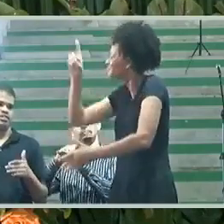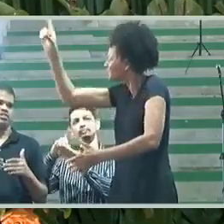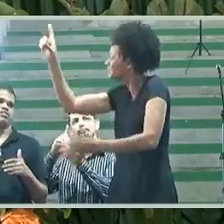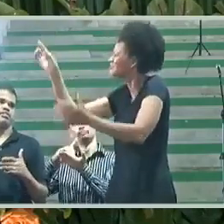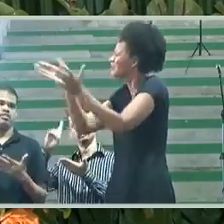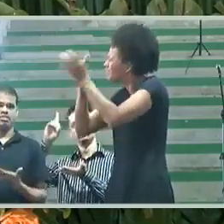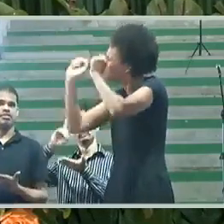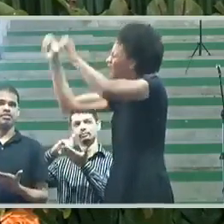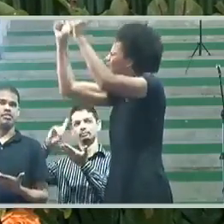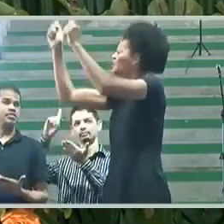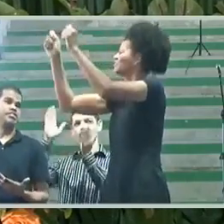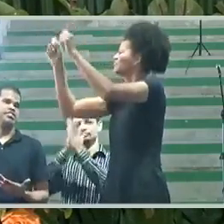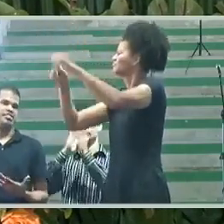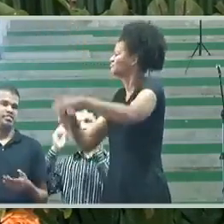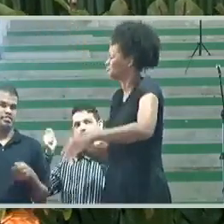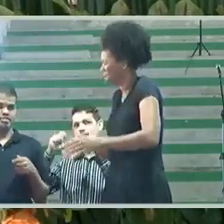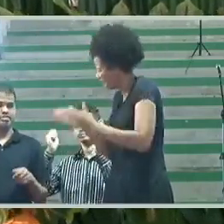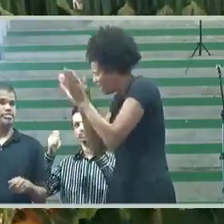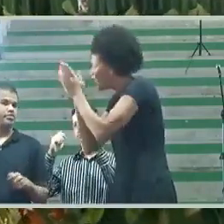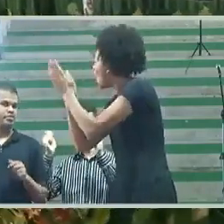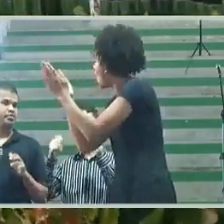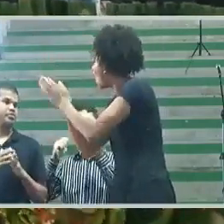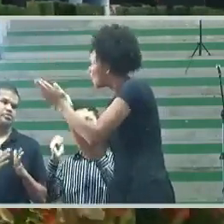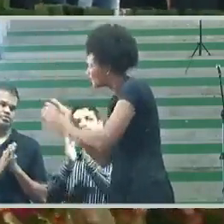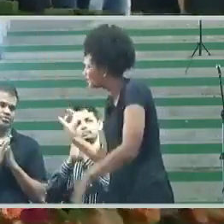Entrega teu culto.